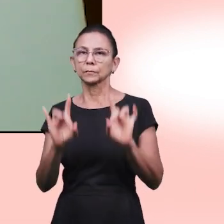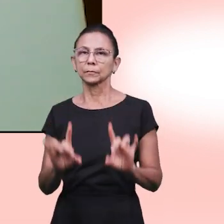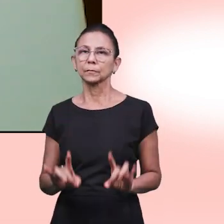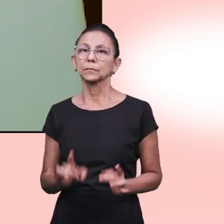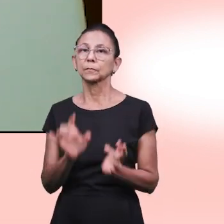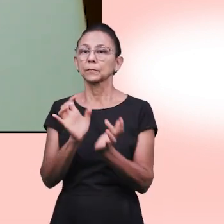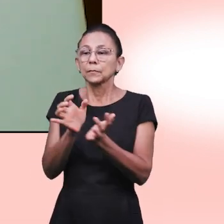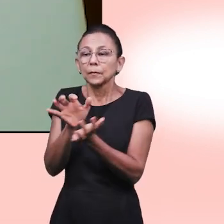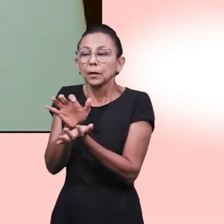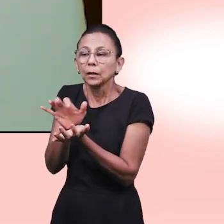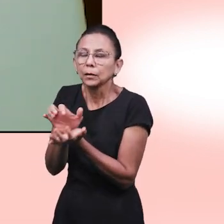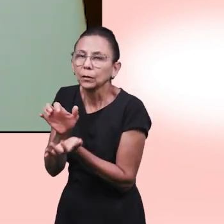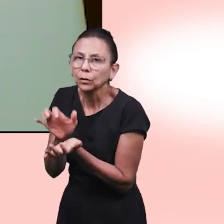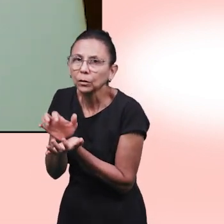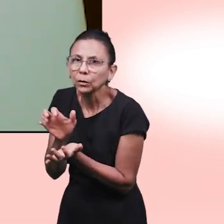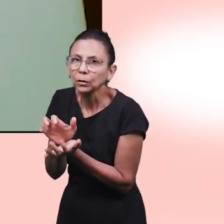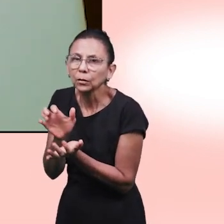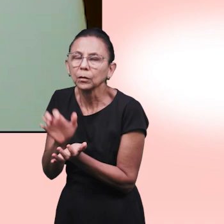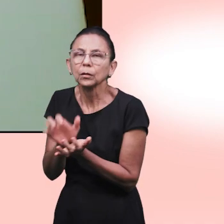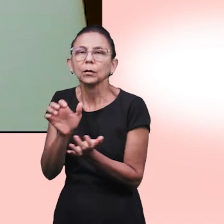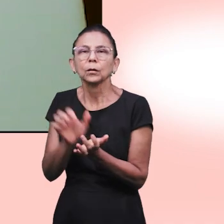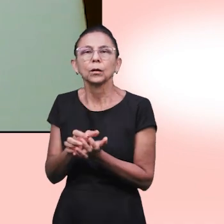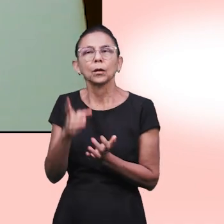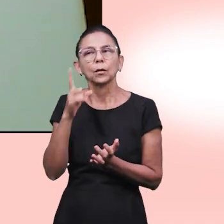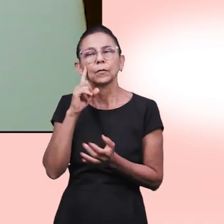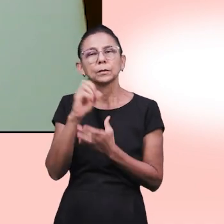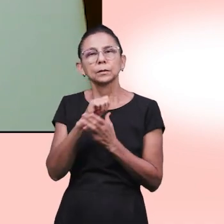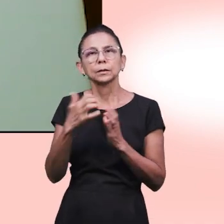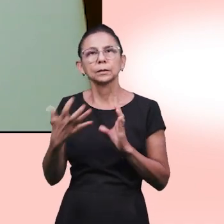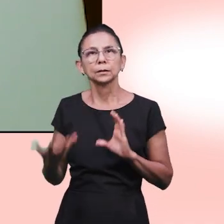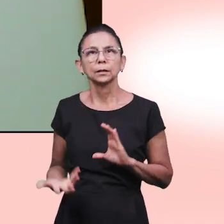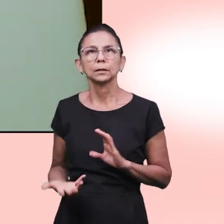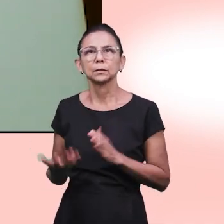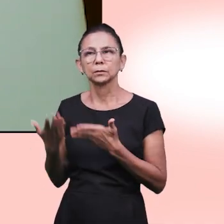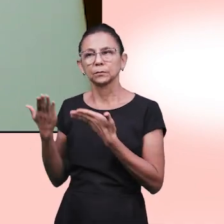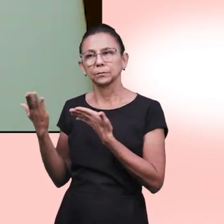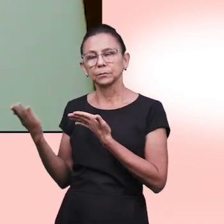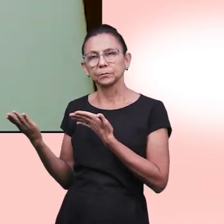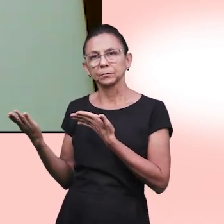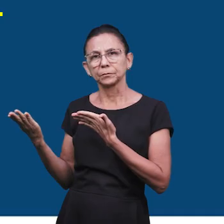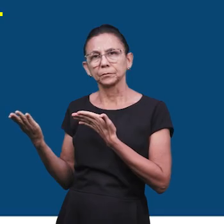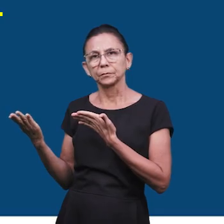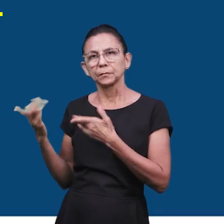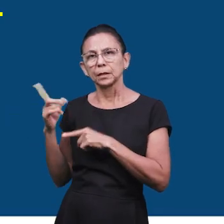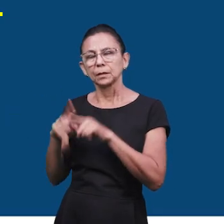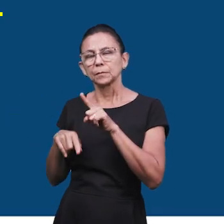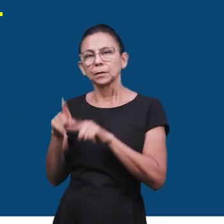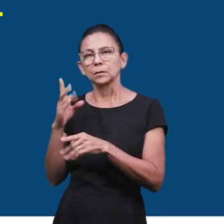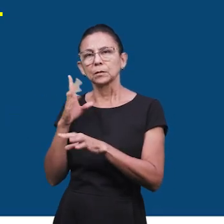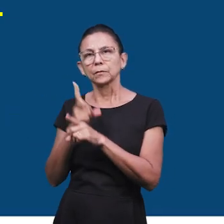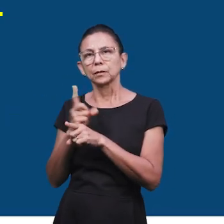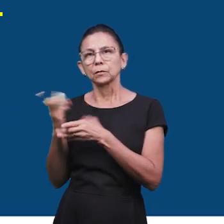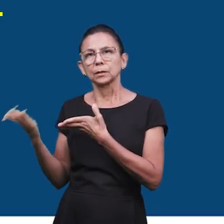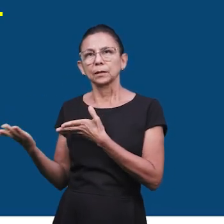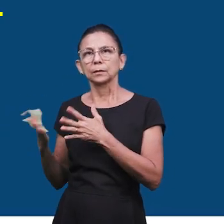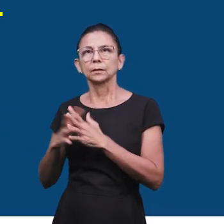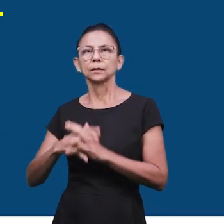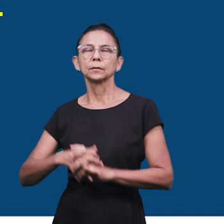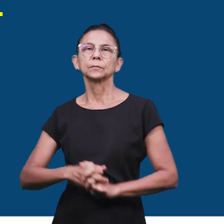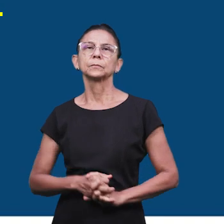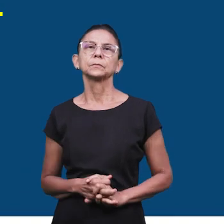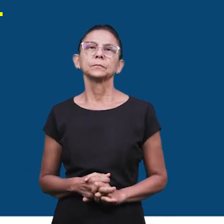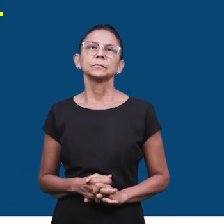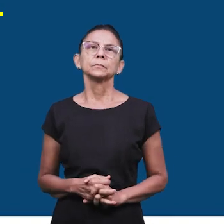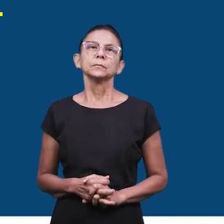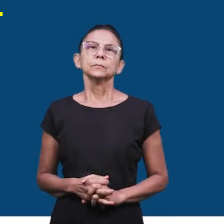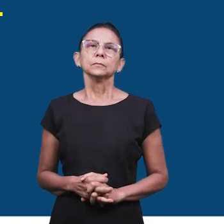material para exatamente os idosos, considerando todas essas características que nós falamos aqui. Esse material está